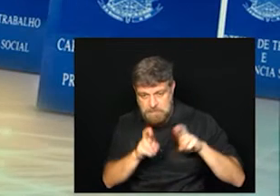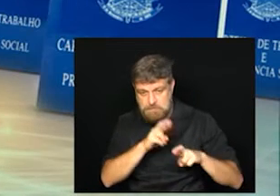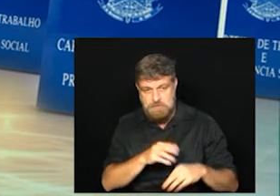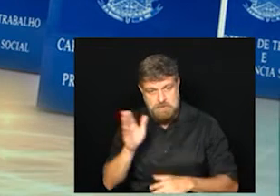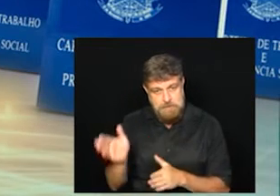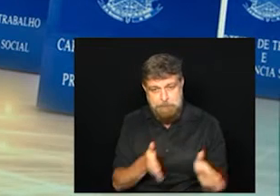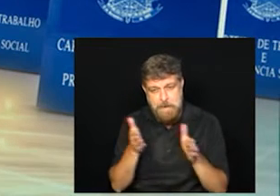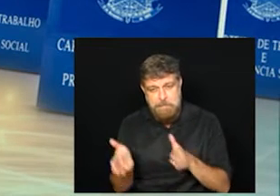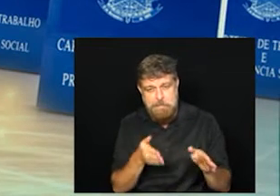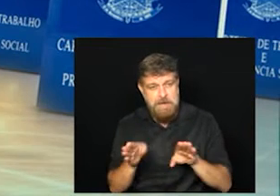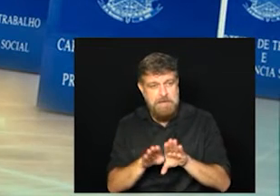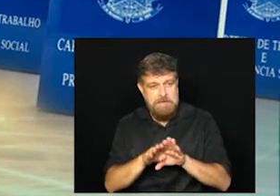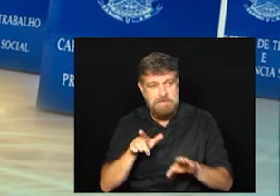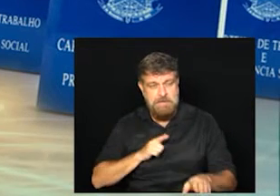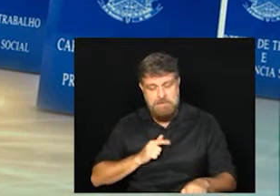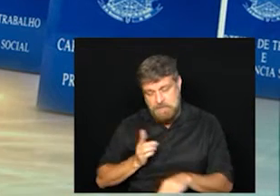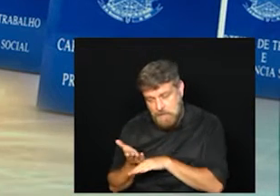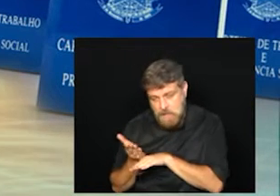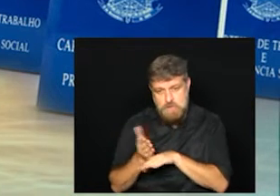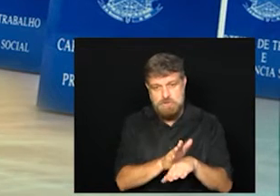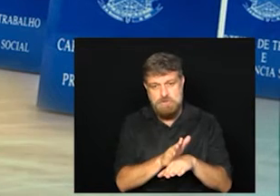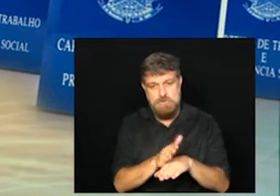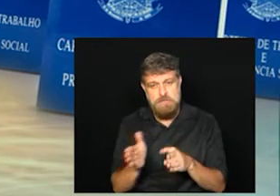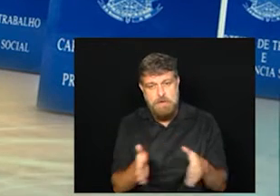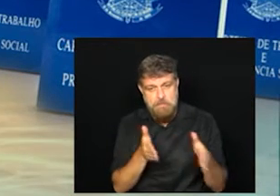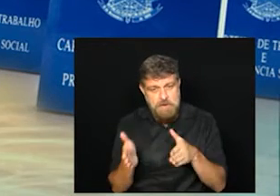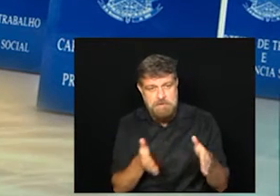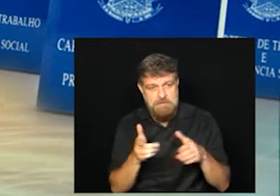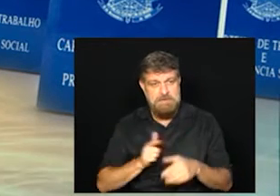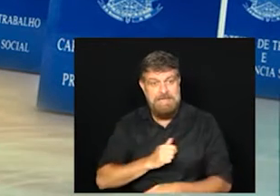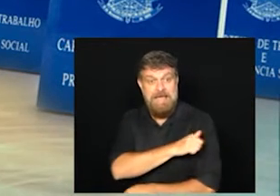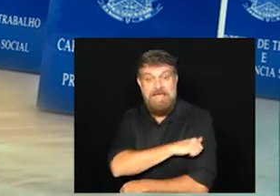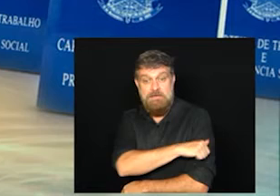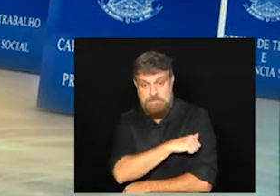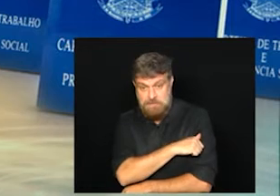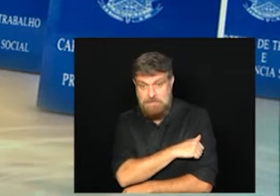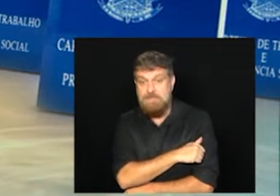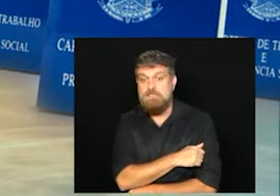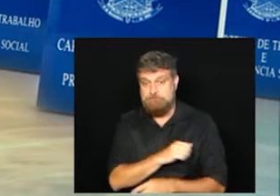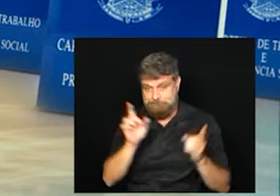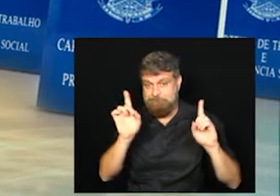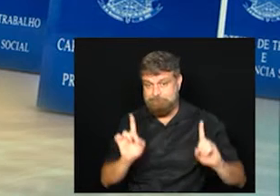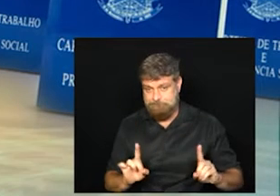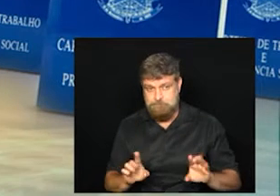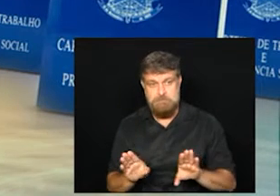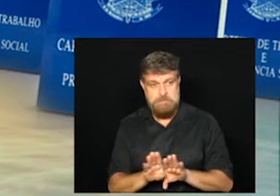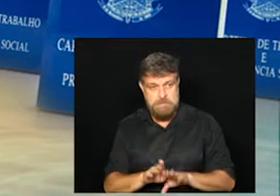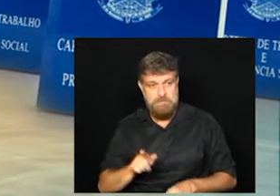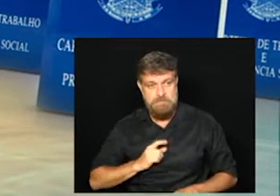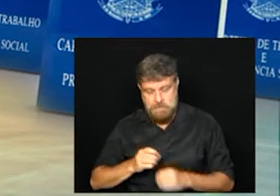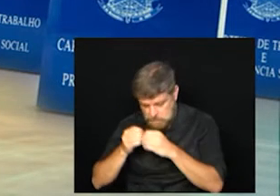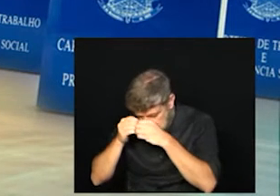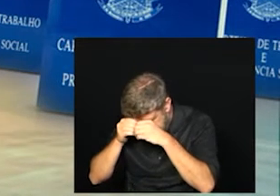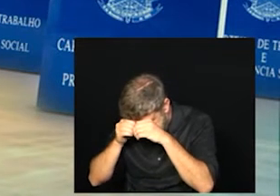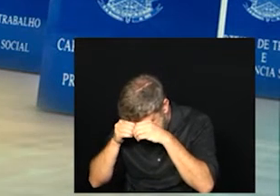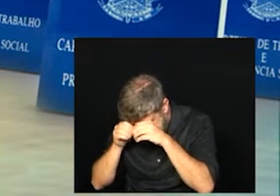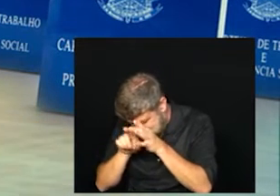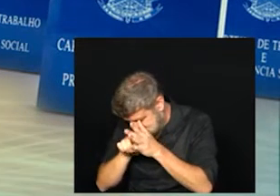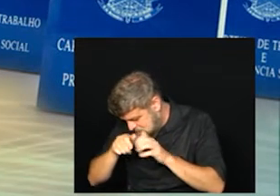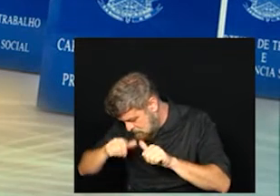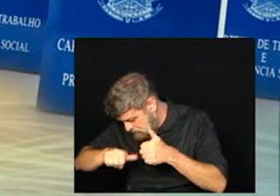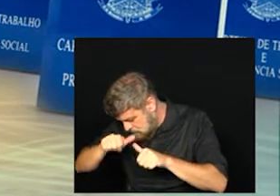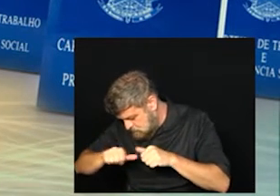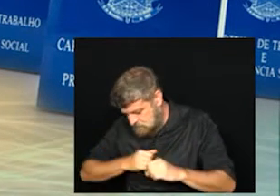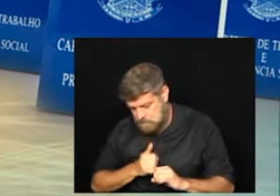rota, ajudante de produção, auxiliar de enfermagem, PCD, analista de laboratório,